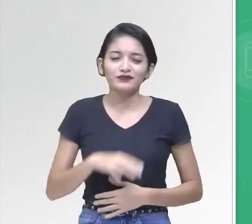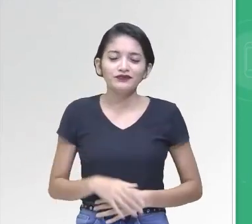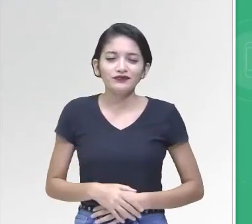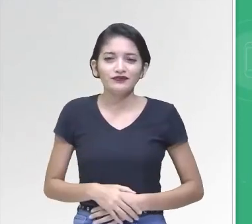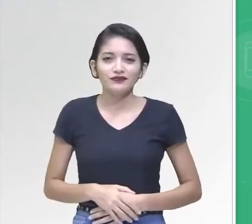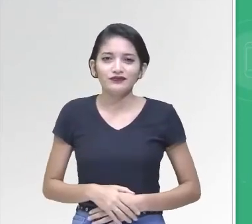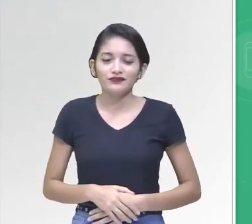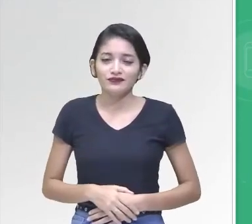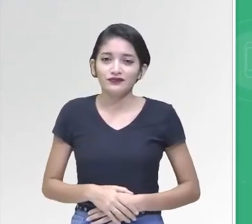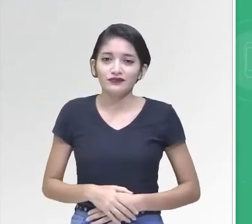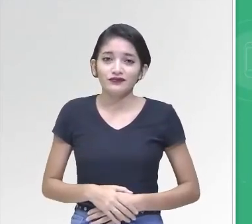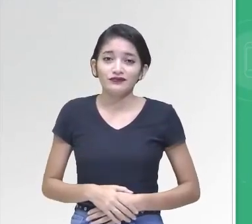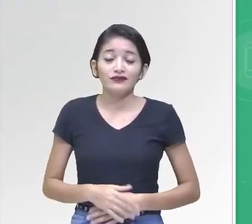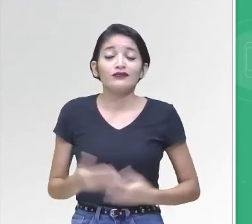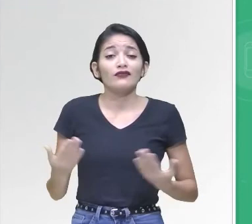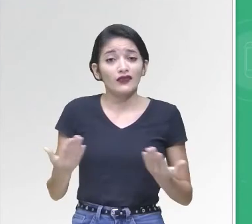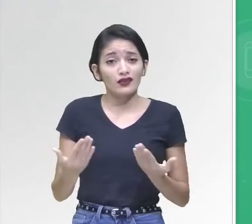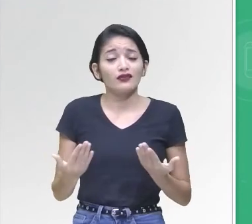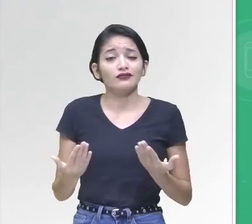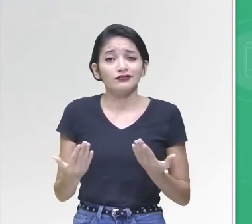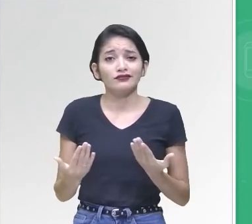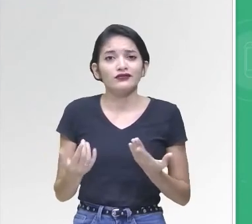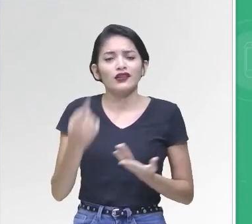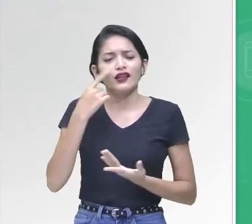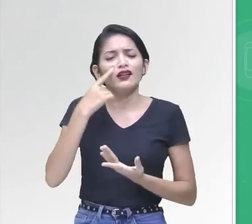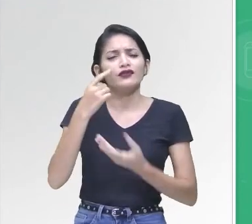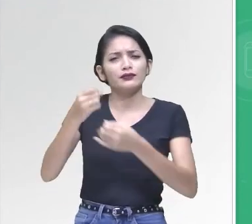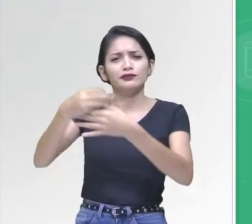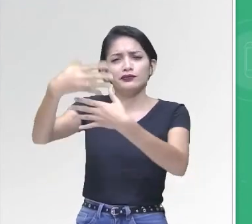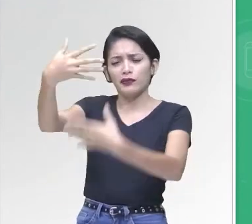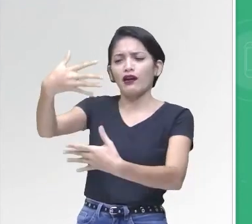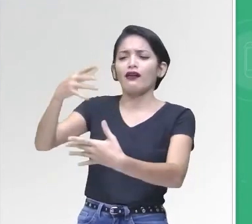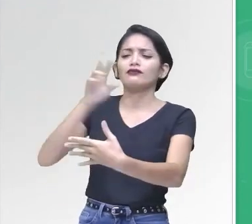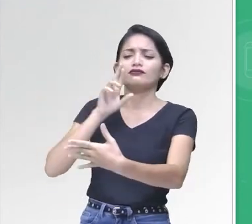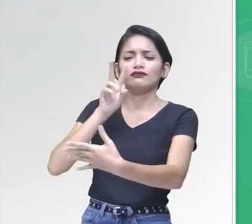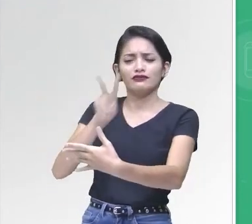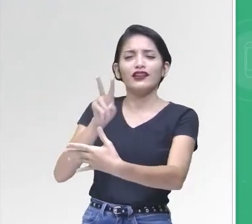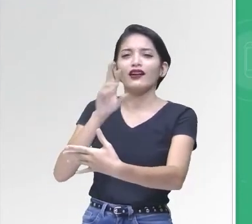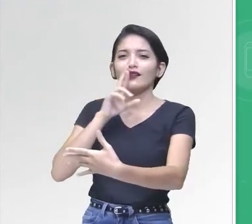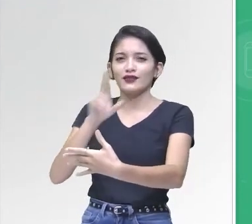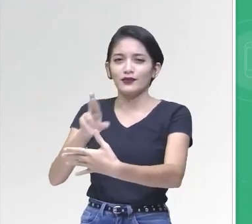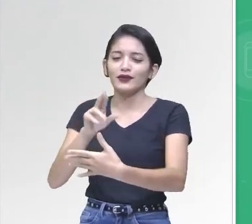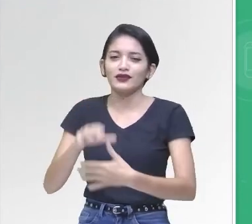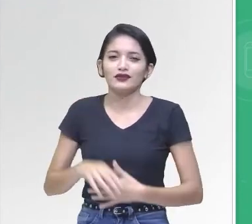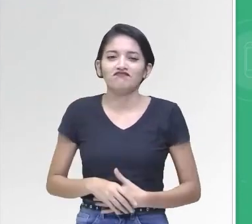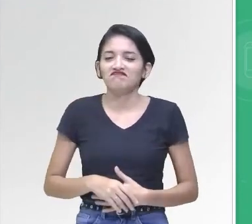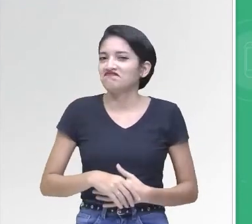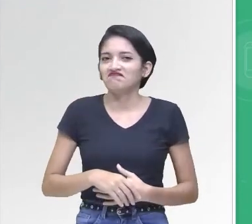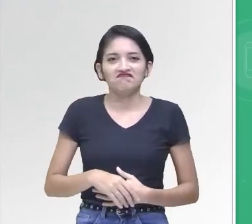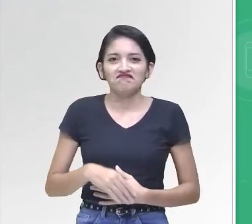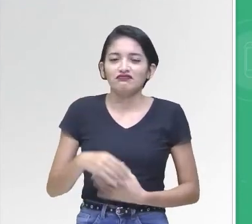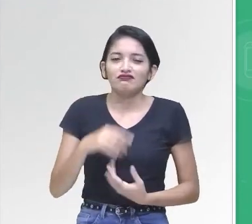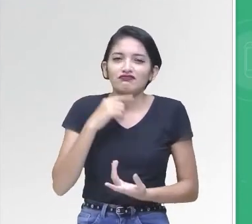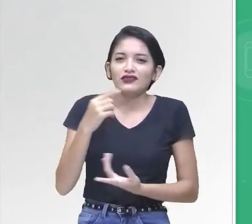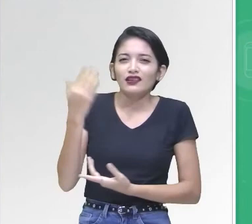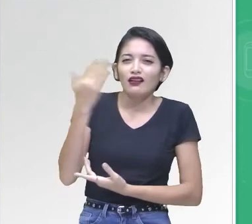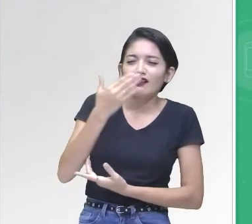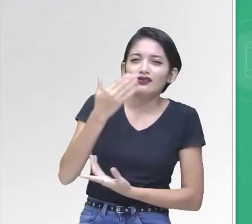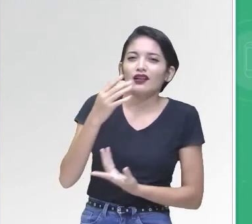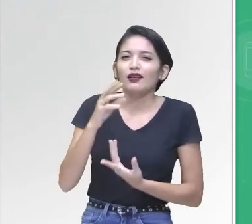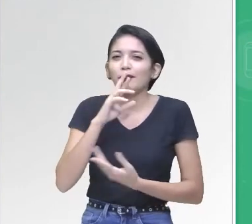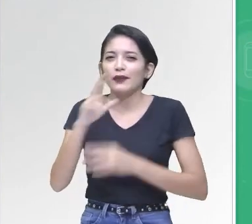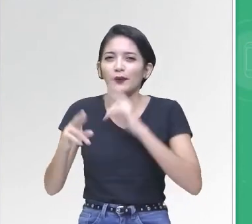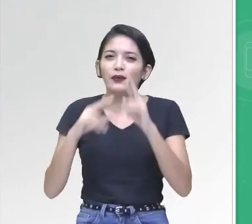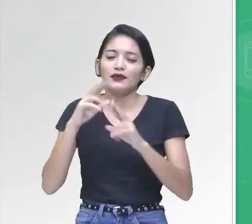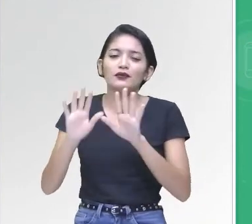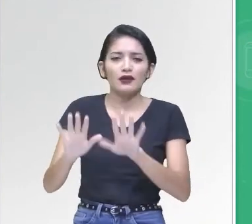Então, bom, eu gostaria, né, de ver aí os resultados, se possível, né? Aqui no chat eu não estou vendo aqui os resultados, mas